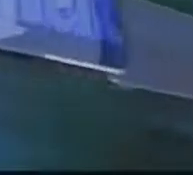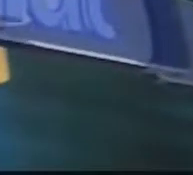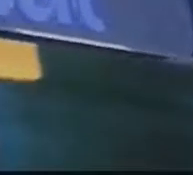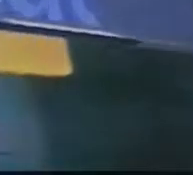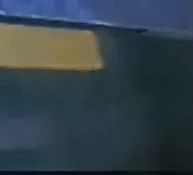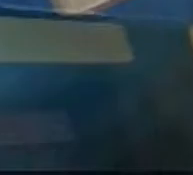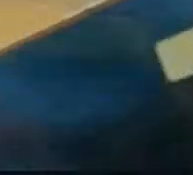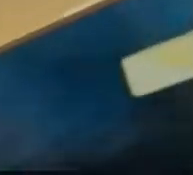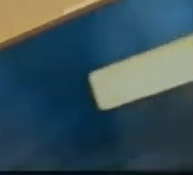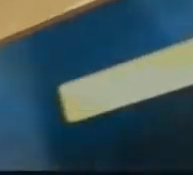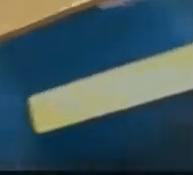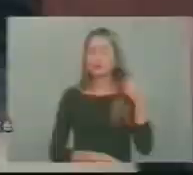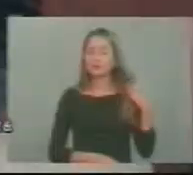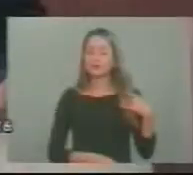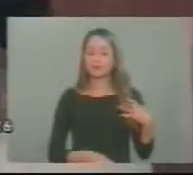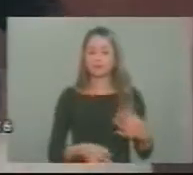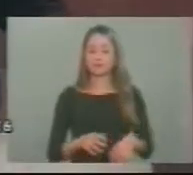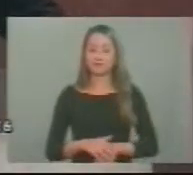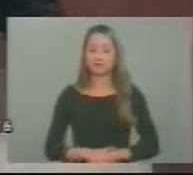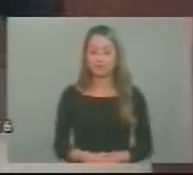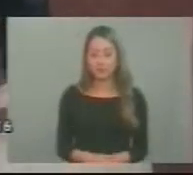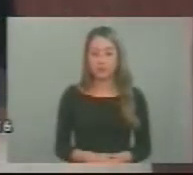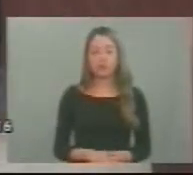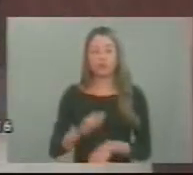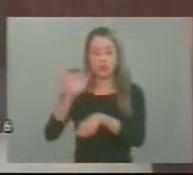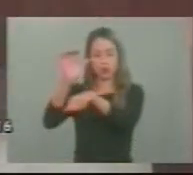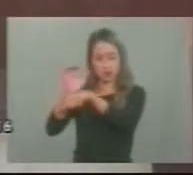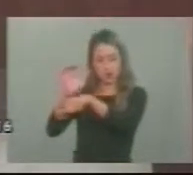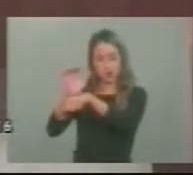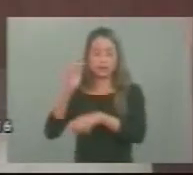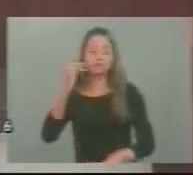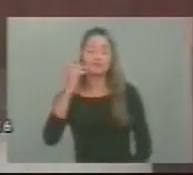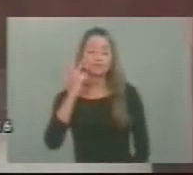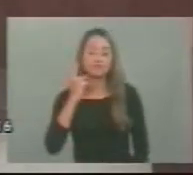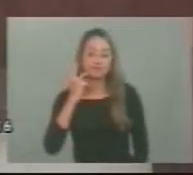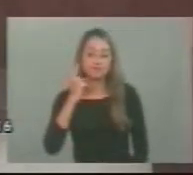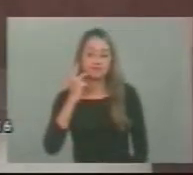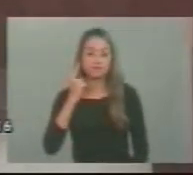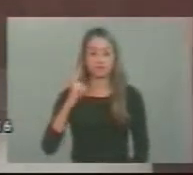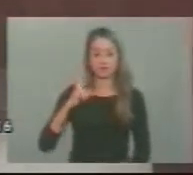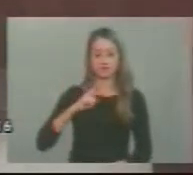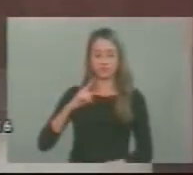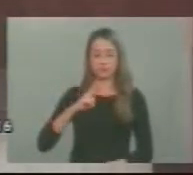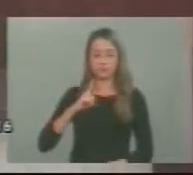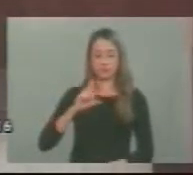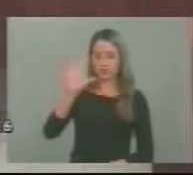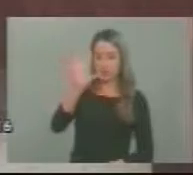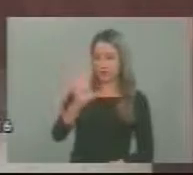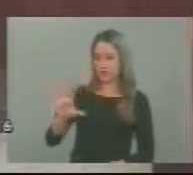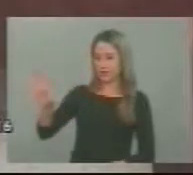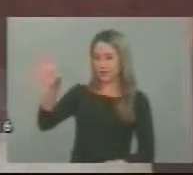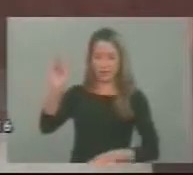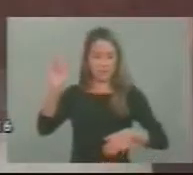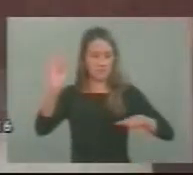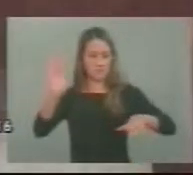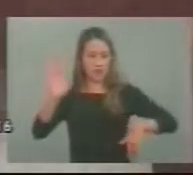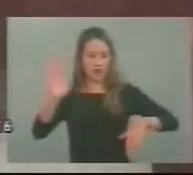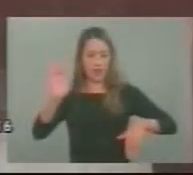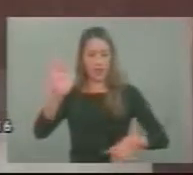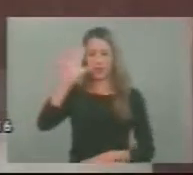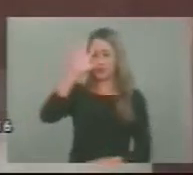Senado. O deputado Renato Roseno, do PSOL, denunciou que a especulação imobiliária está colocando em